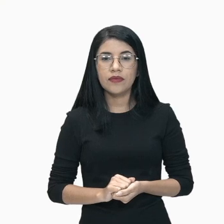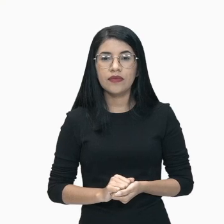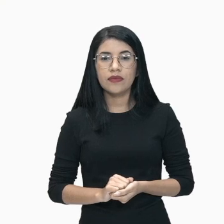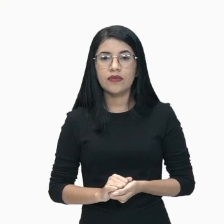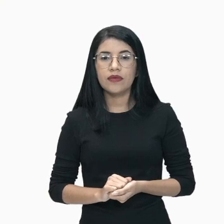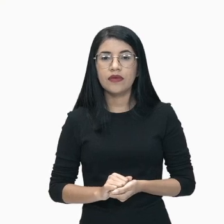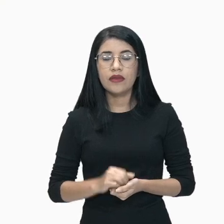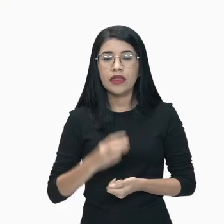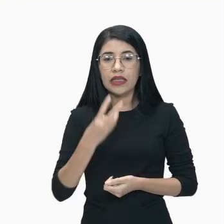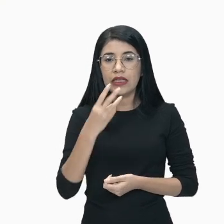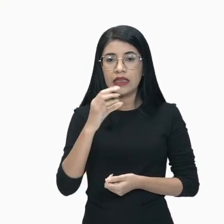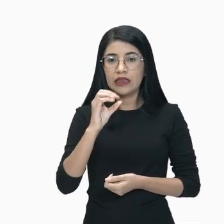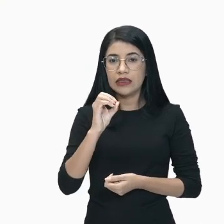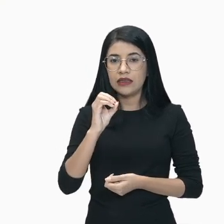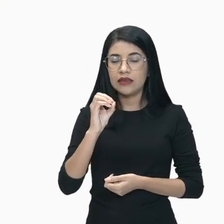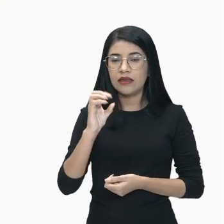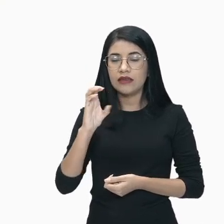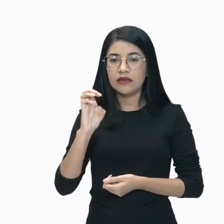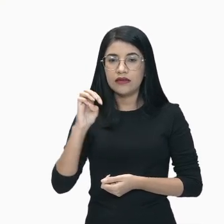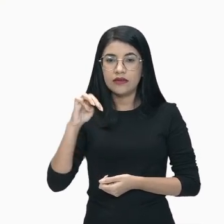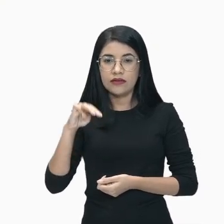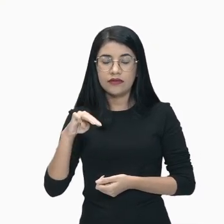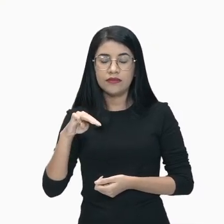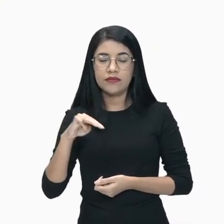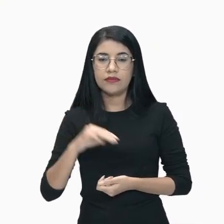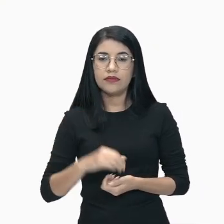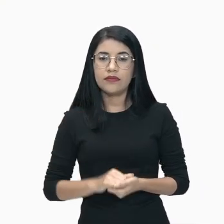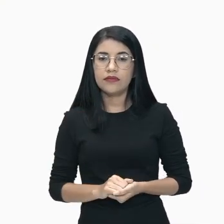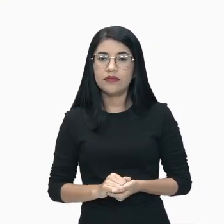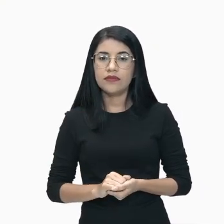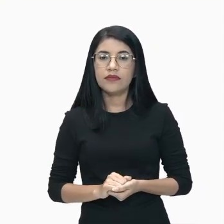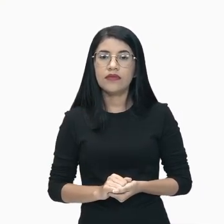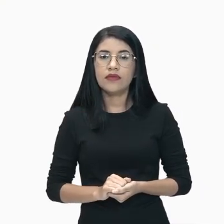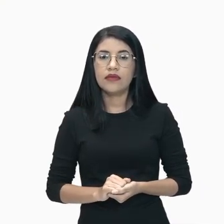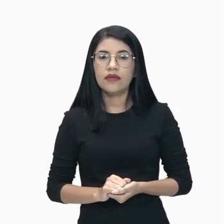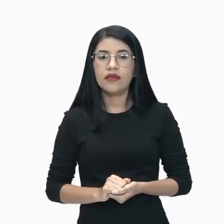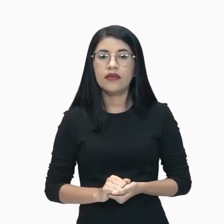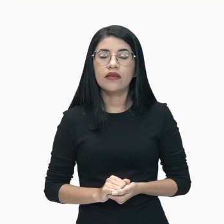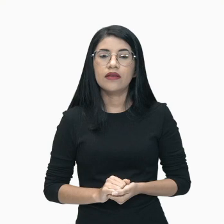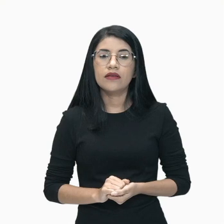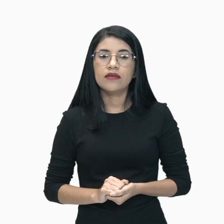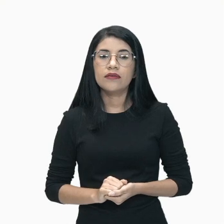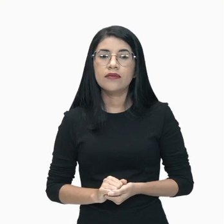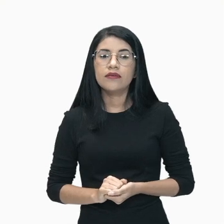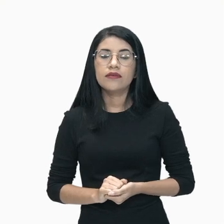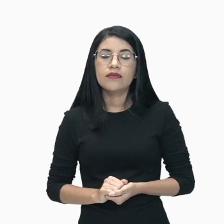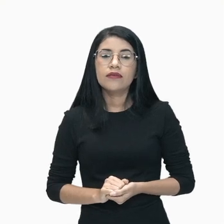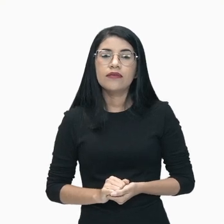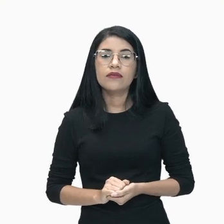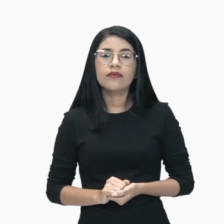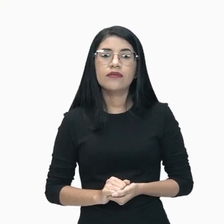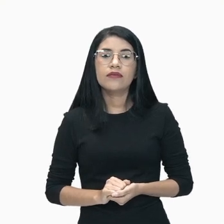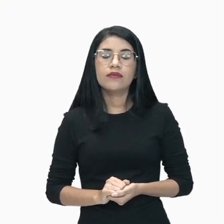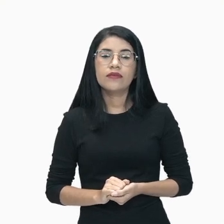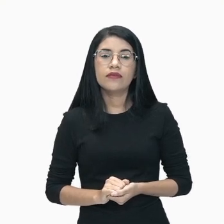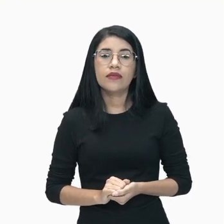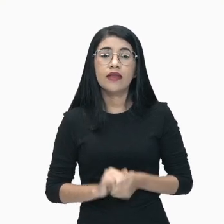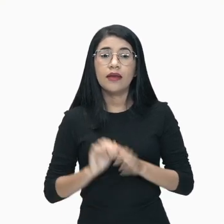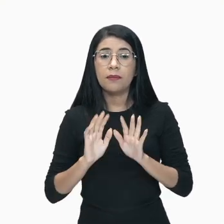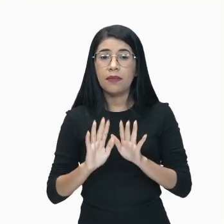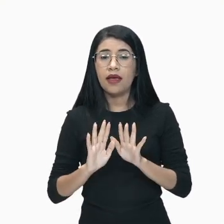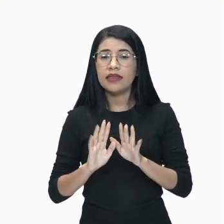é de 30 centímetros, a separação entre elas. E aí tem um detalhe importante